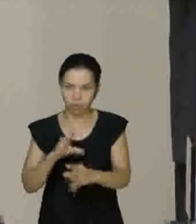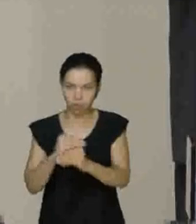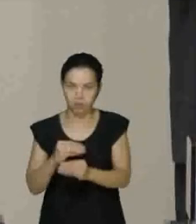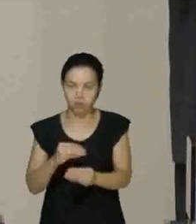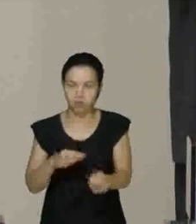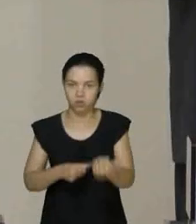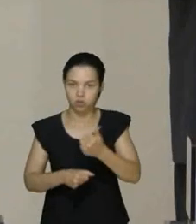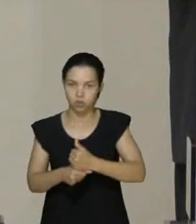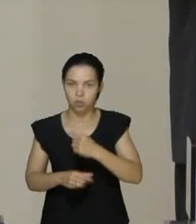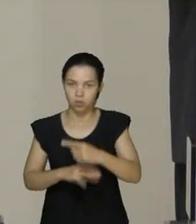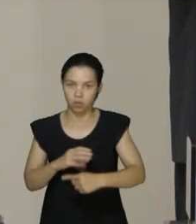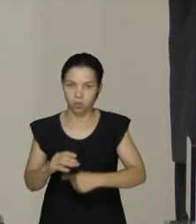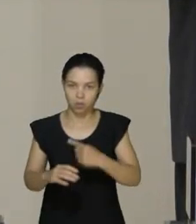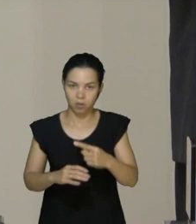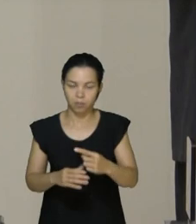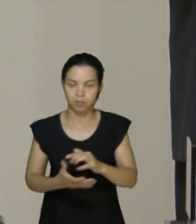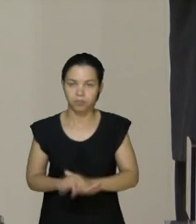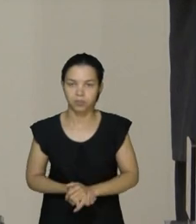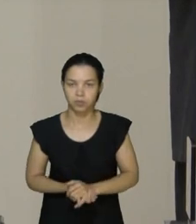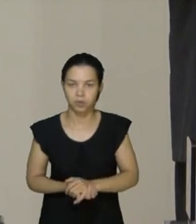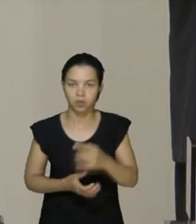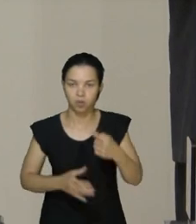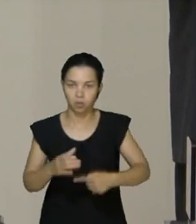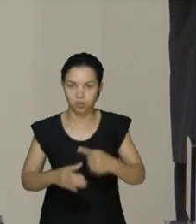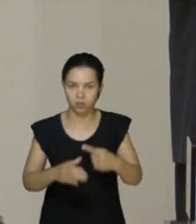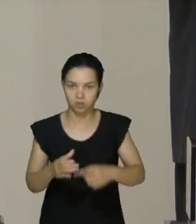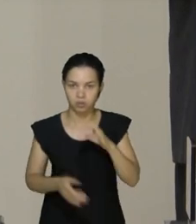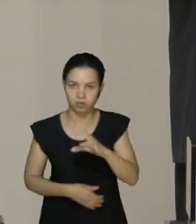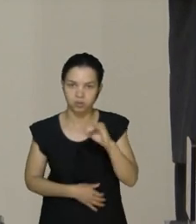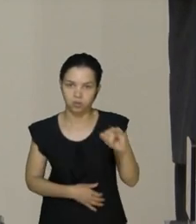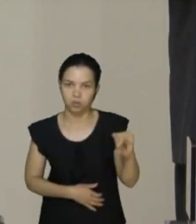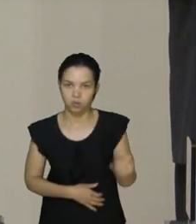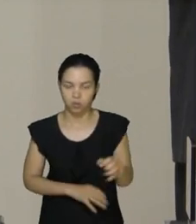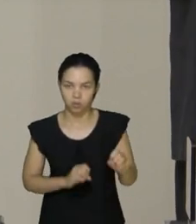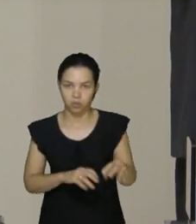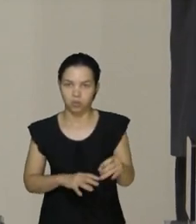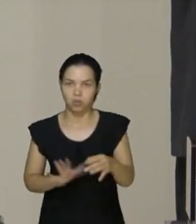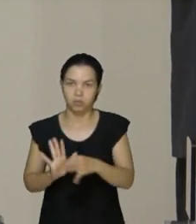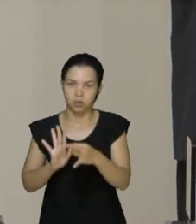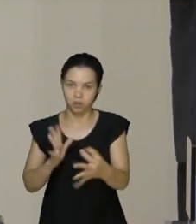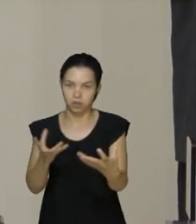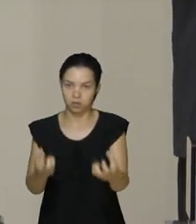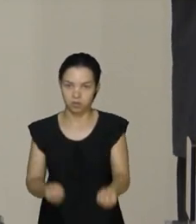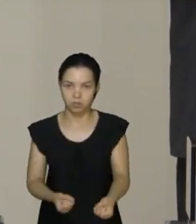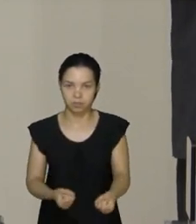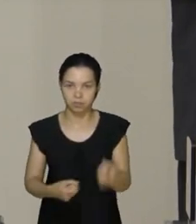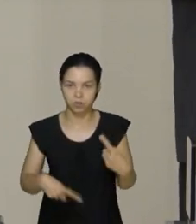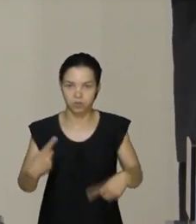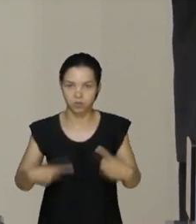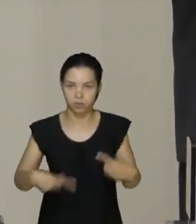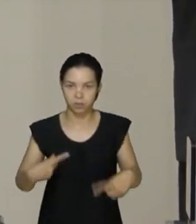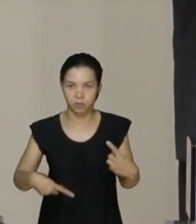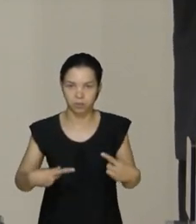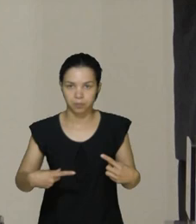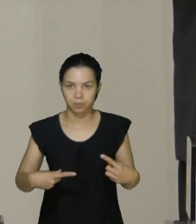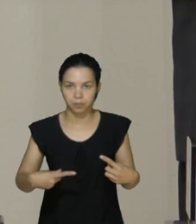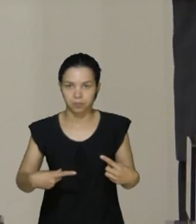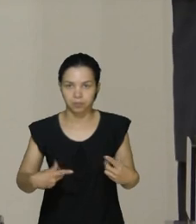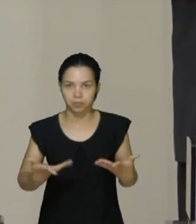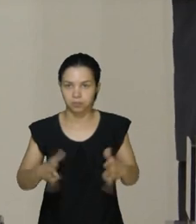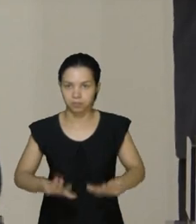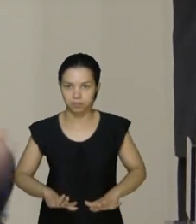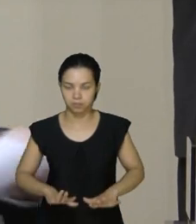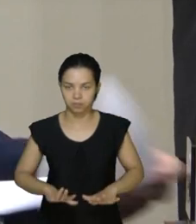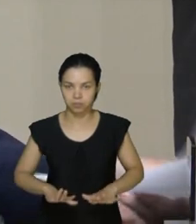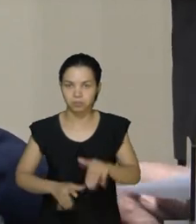O parecer da Comissão CCJ e Educação é favorável. Em discussão, não havendo